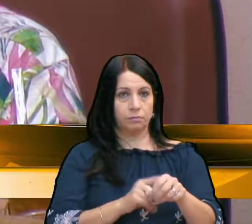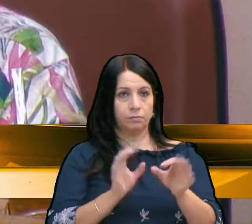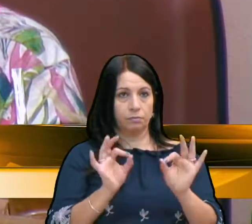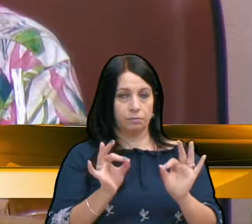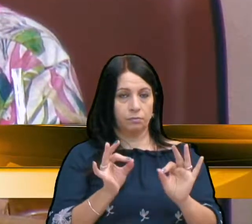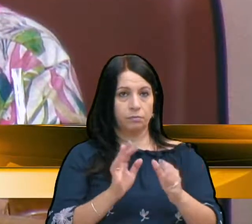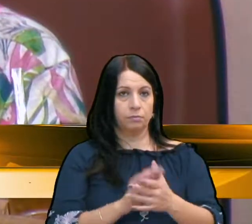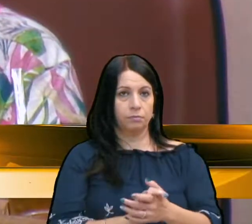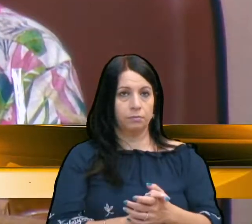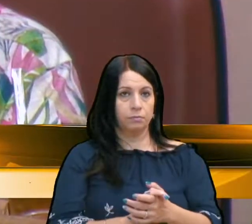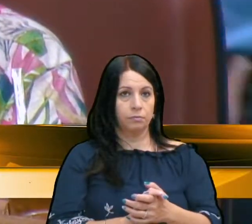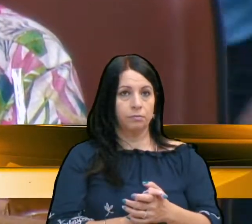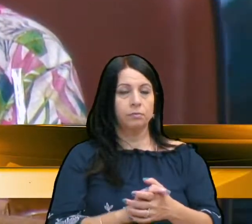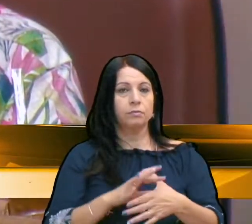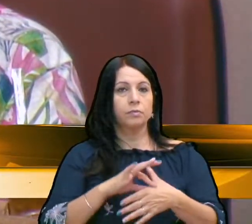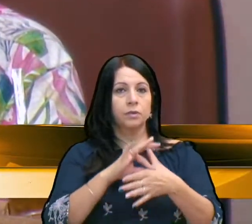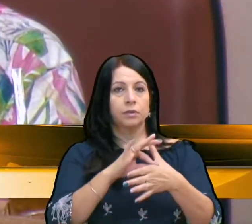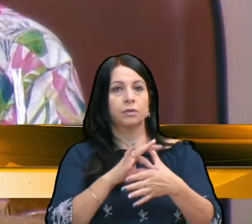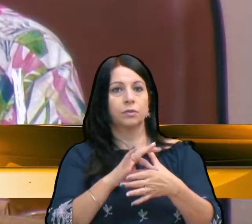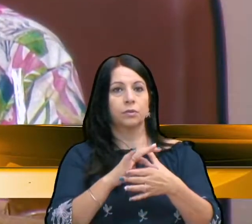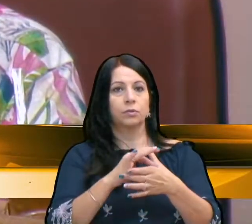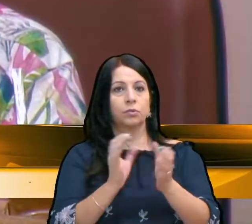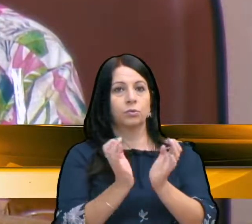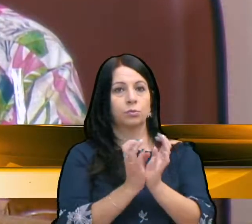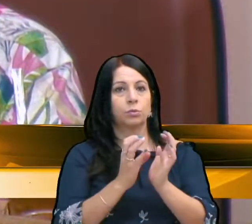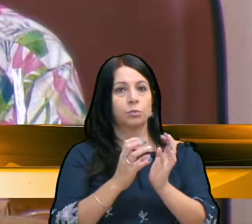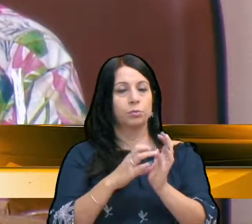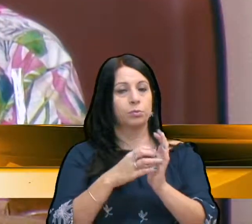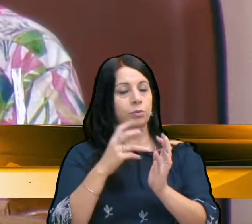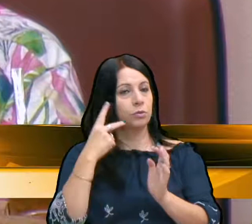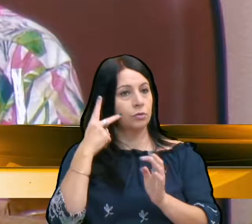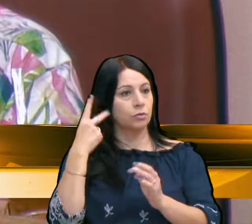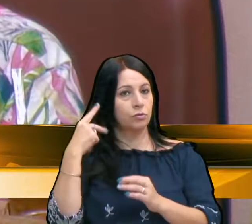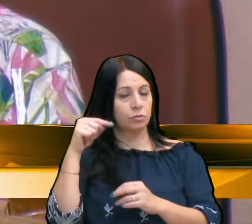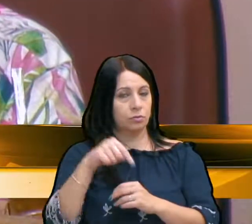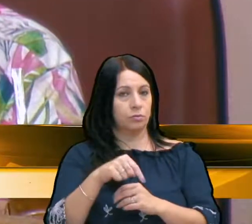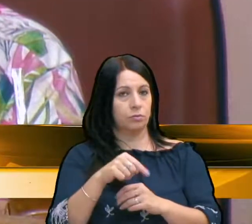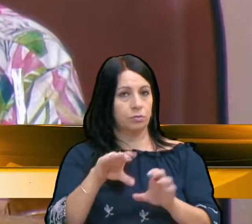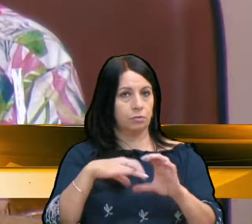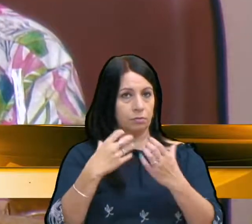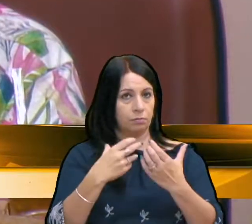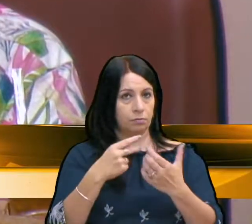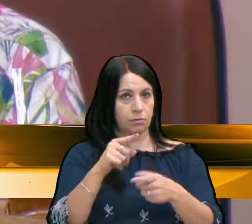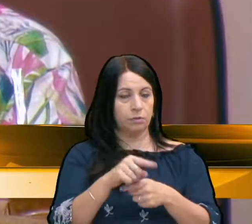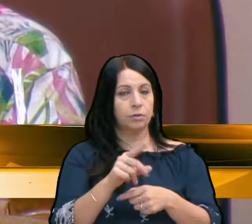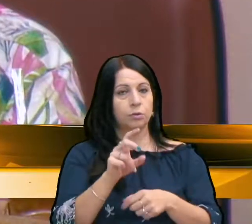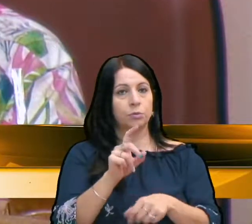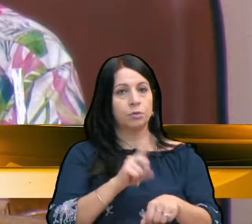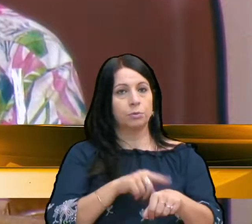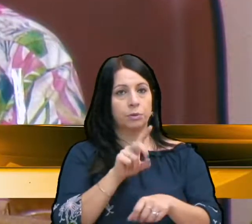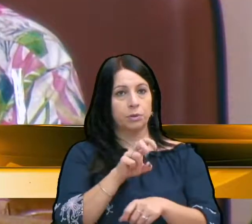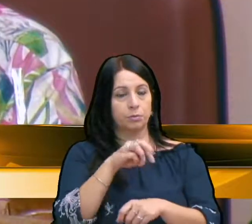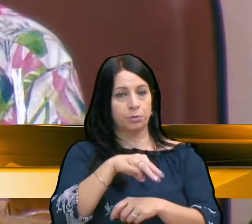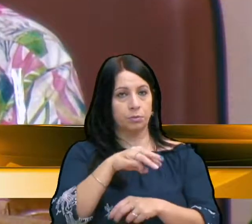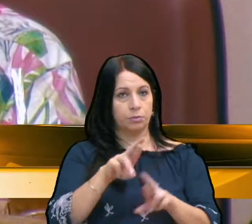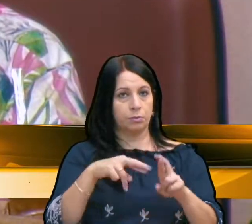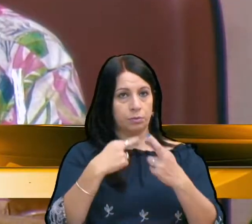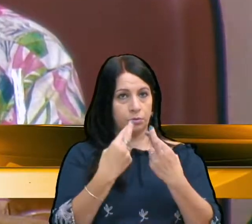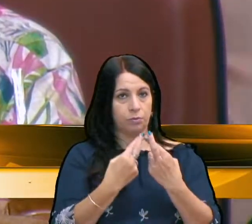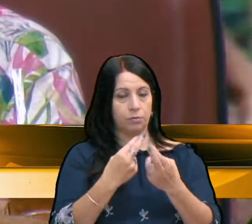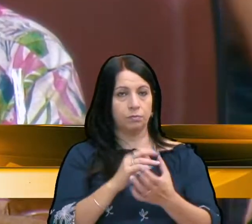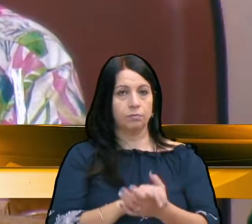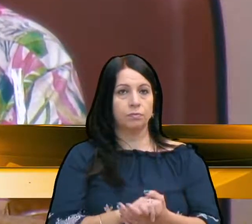acordo entre as lideranças das bancadas desta Câmara Municipal, do espaço de 5 minutos durante a sessão